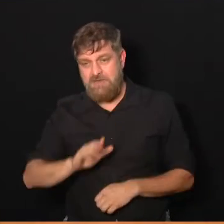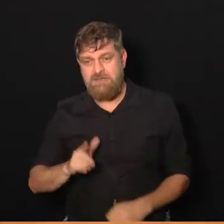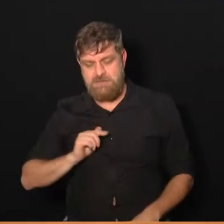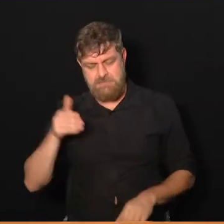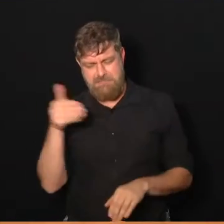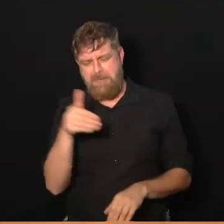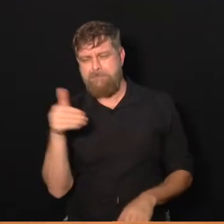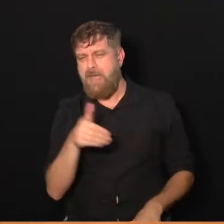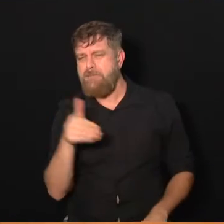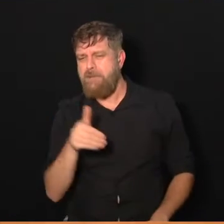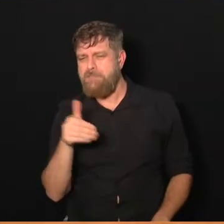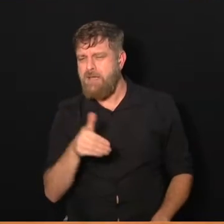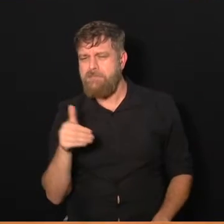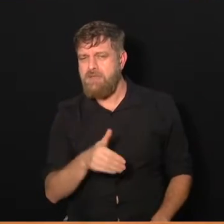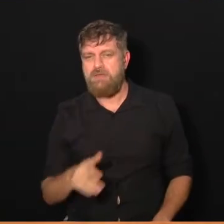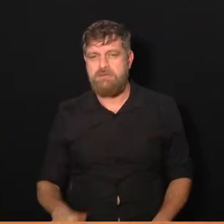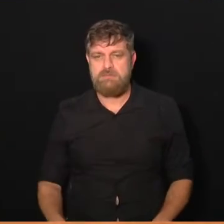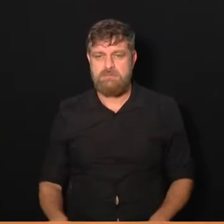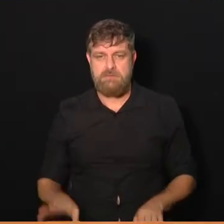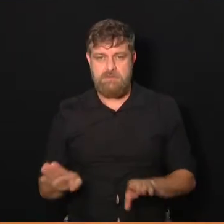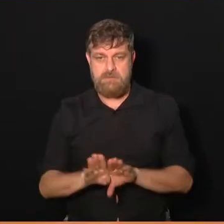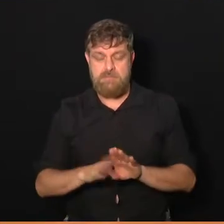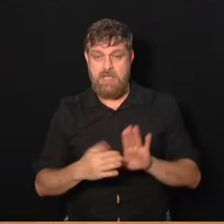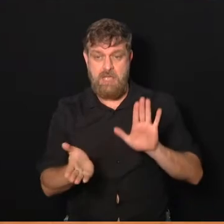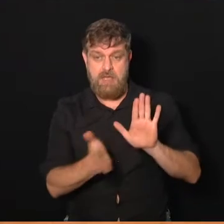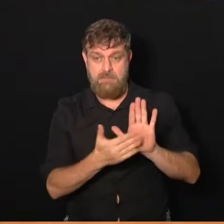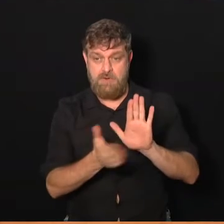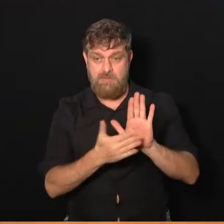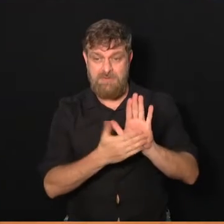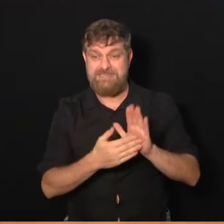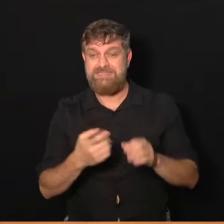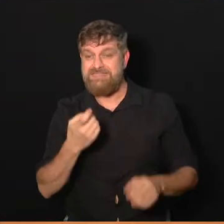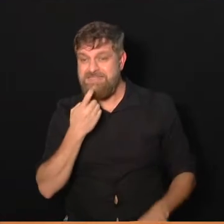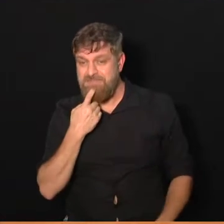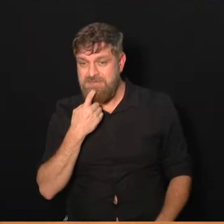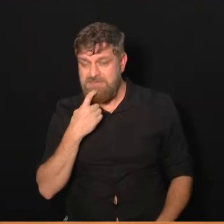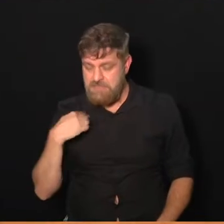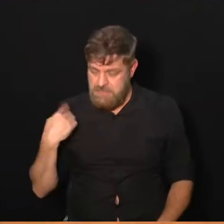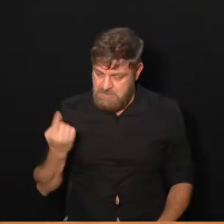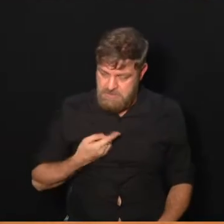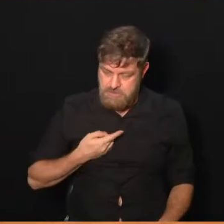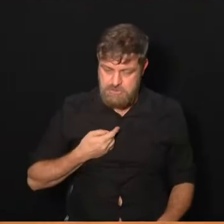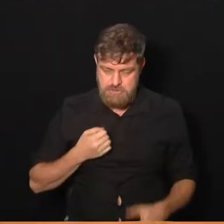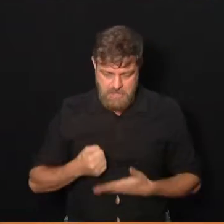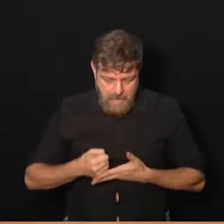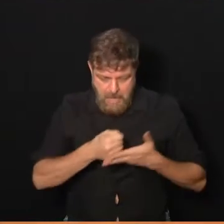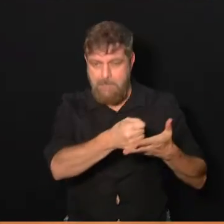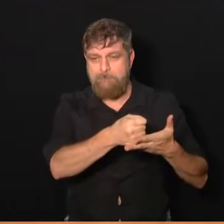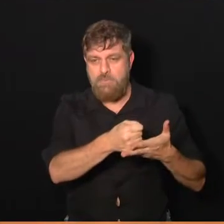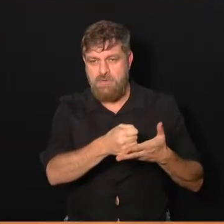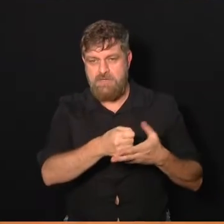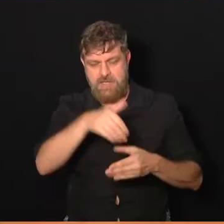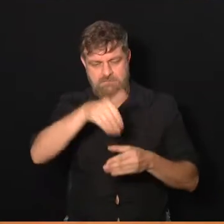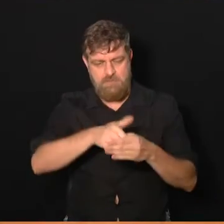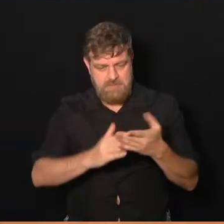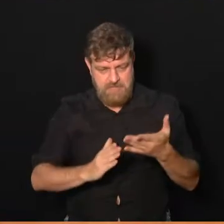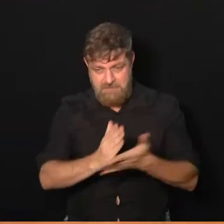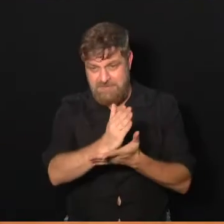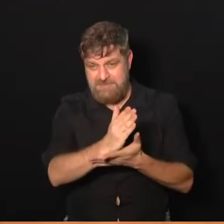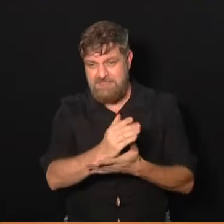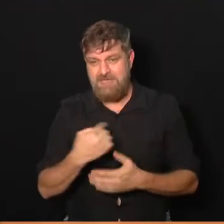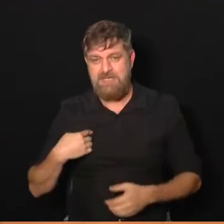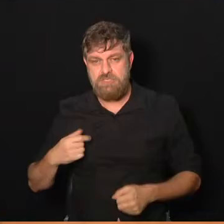ponto que eu defendo. E a partir das propostas de Campinas, que a gente conseguir apoiar aqui e dar certo aqui, a